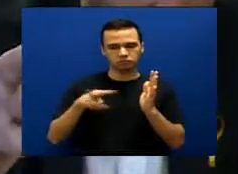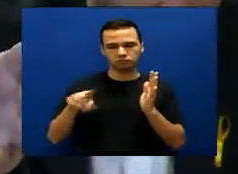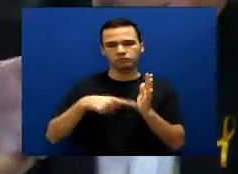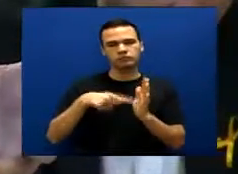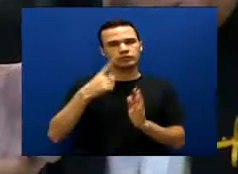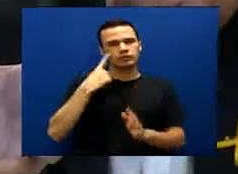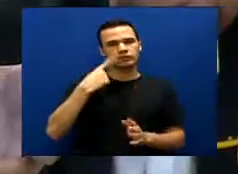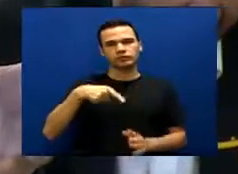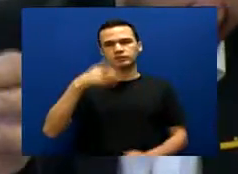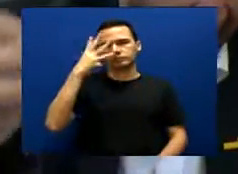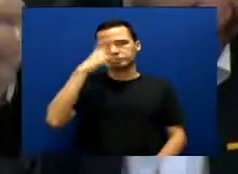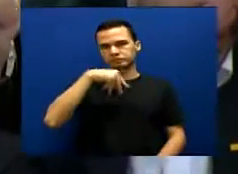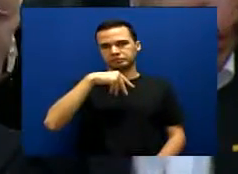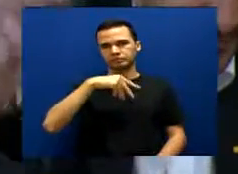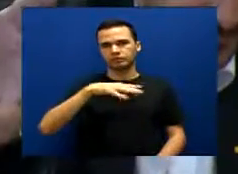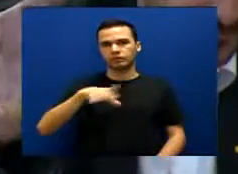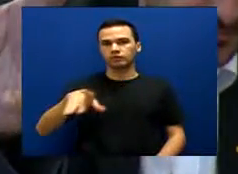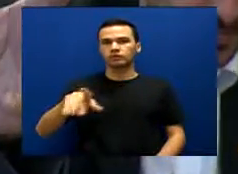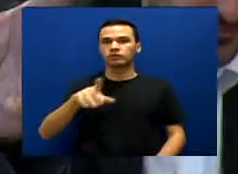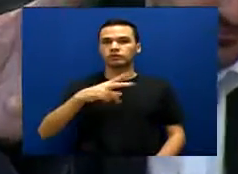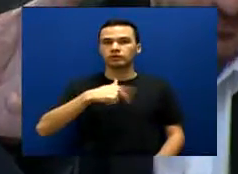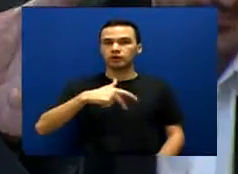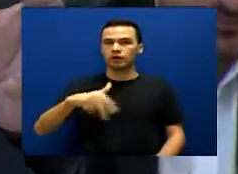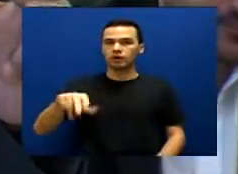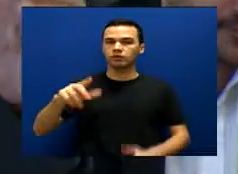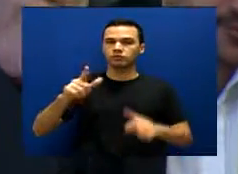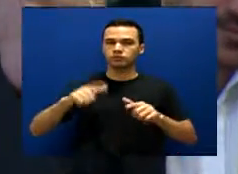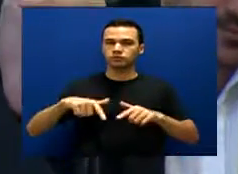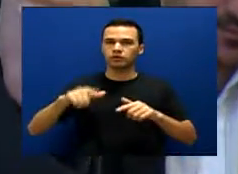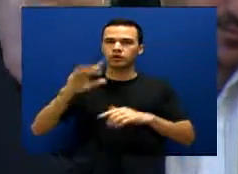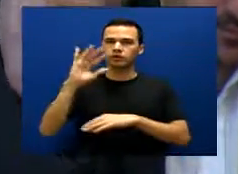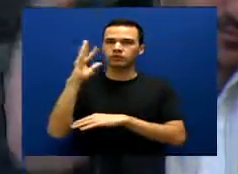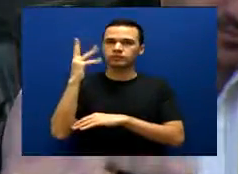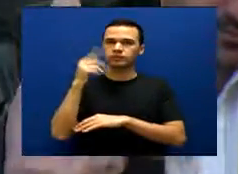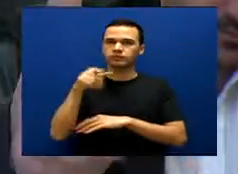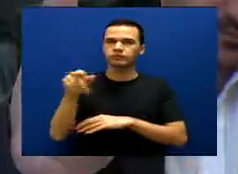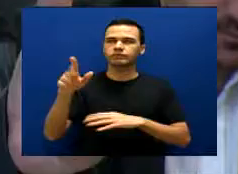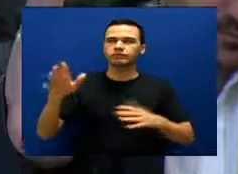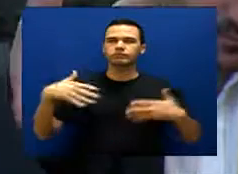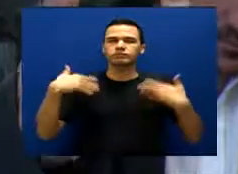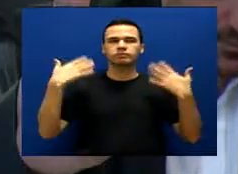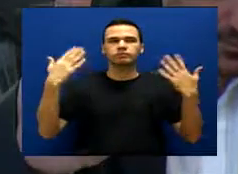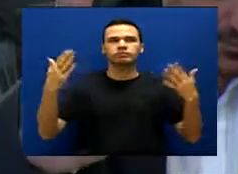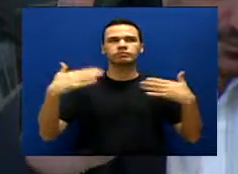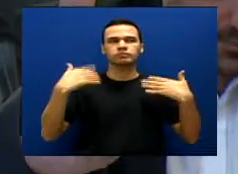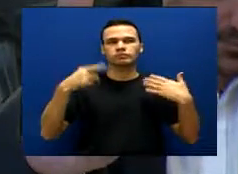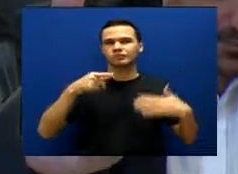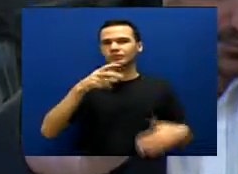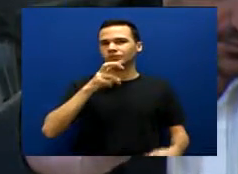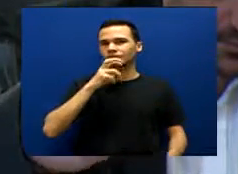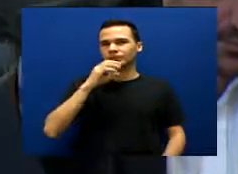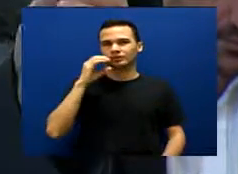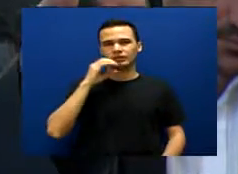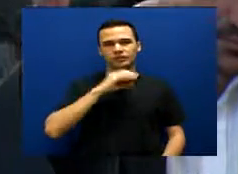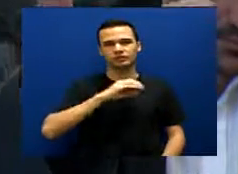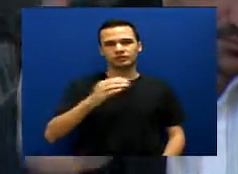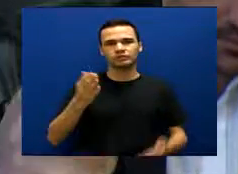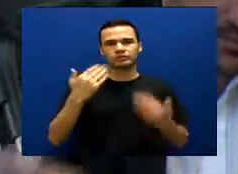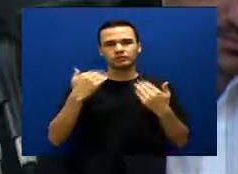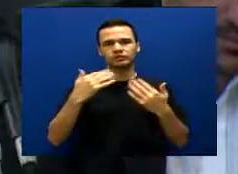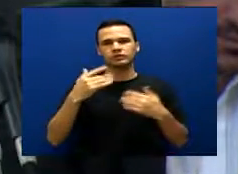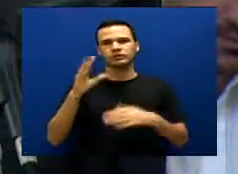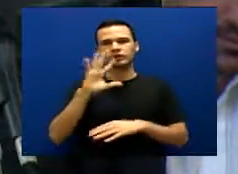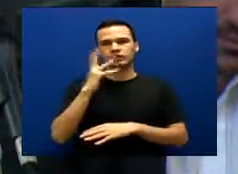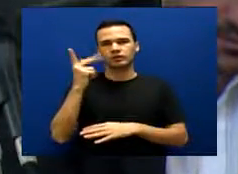bonito essa preservação. Quando você anda num ambiente em que as árvores refrescam, o calor de Sorocaba é muito grande, e você vê o